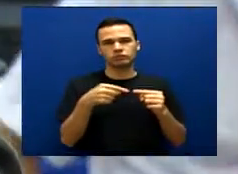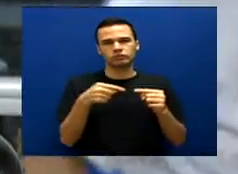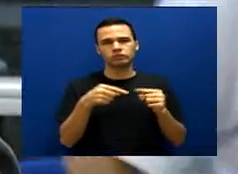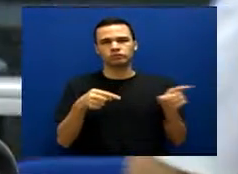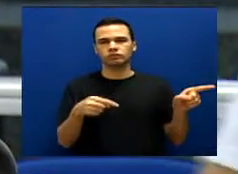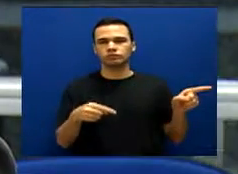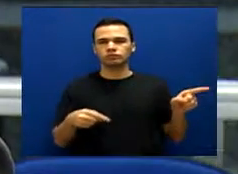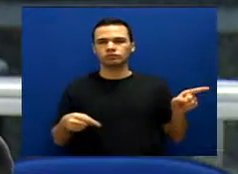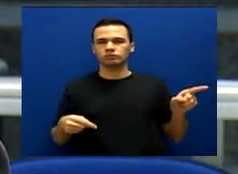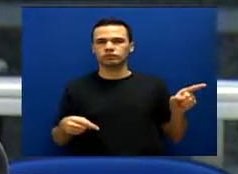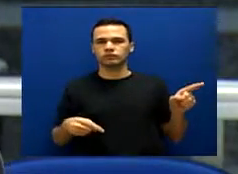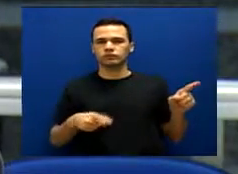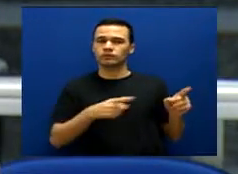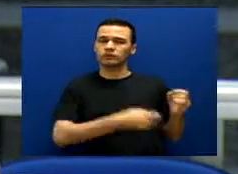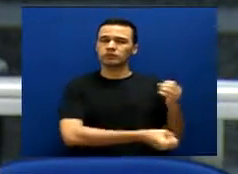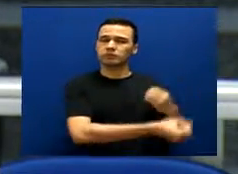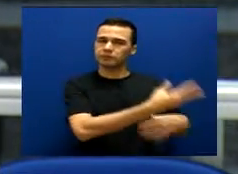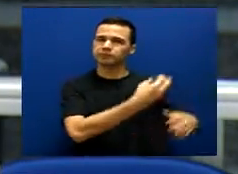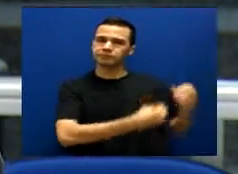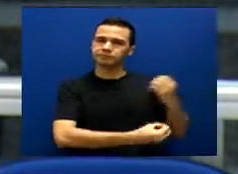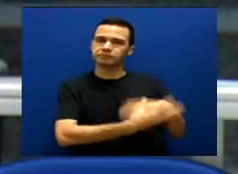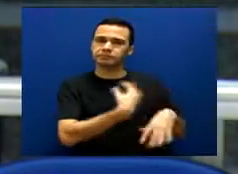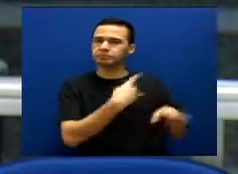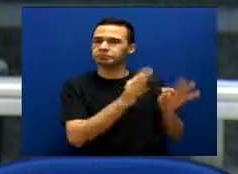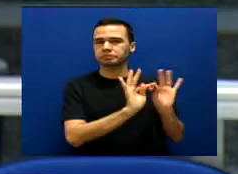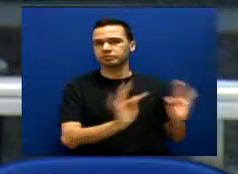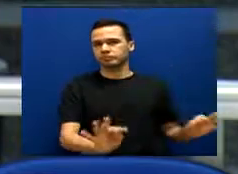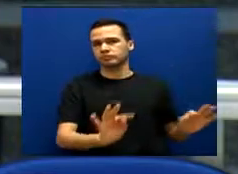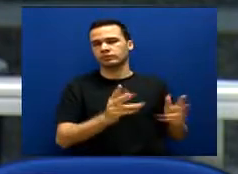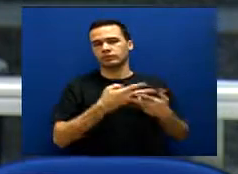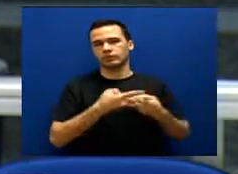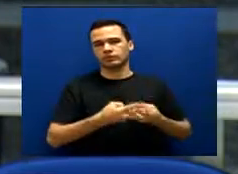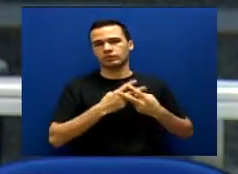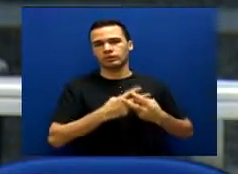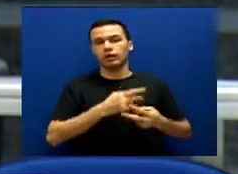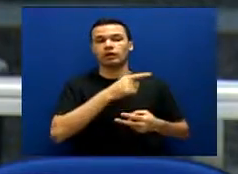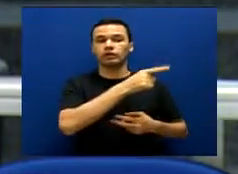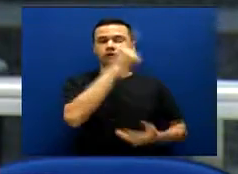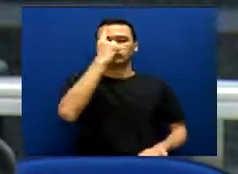de que venha pelo menos o bom. E como